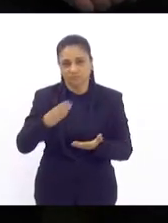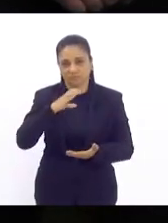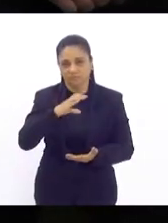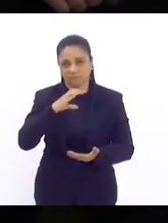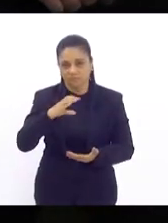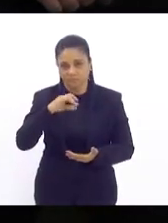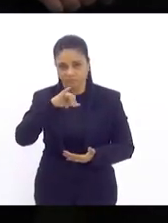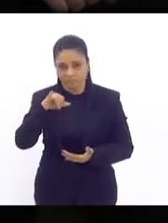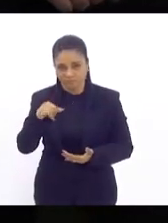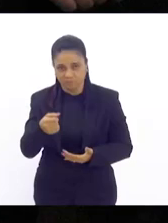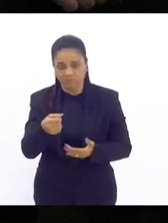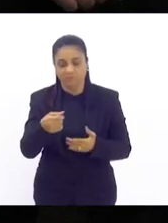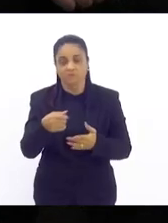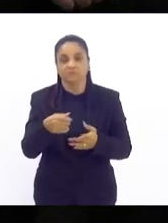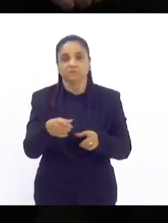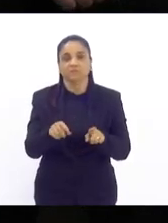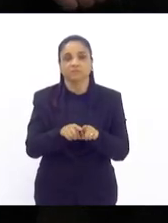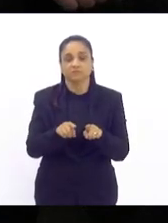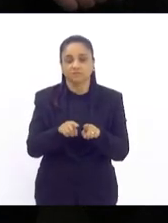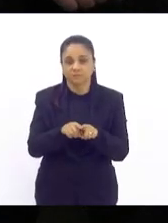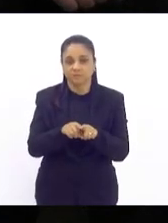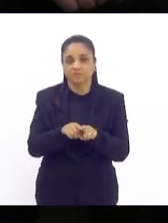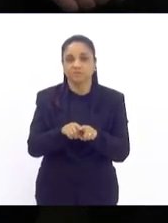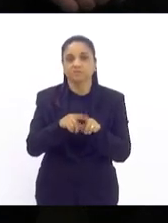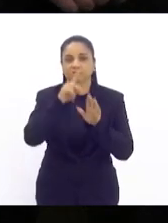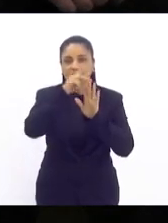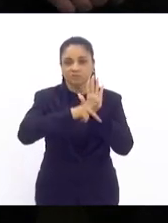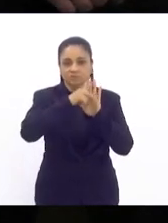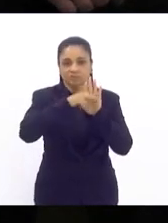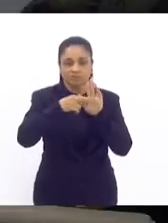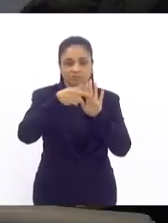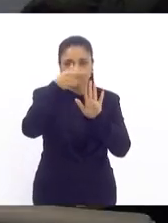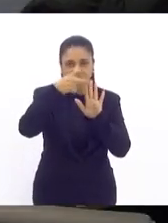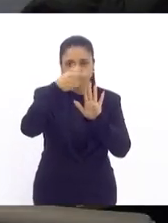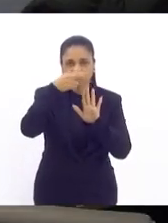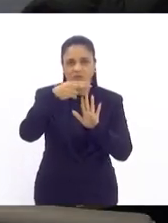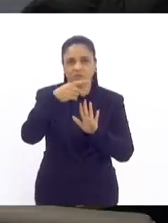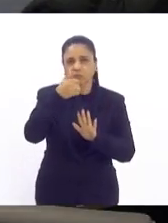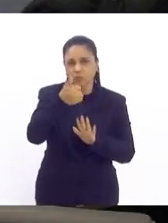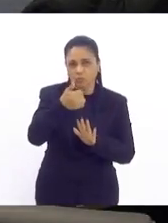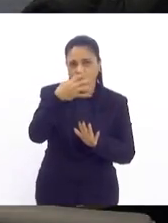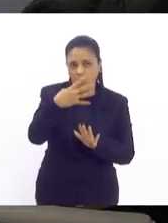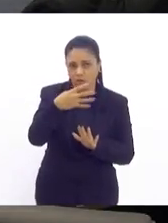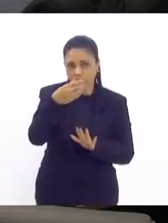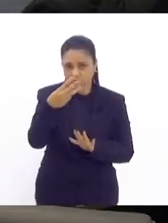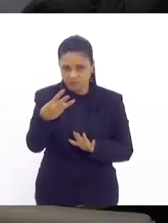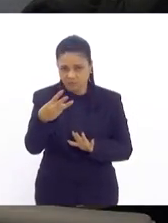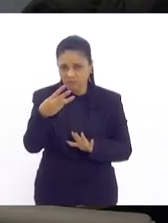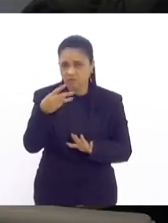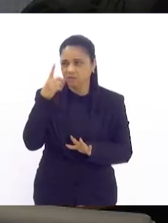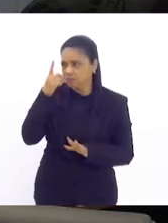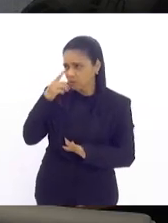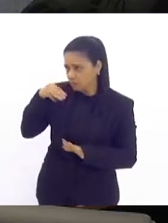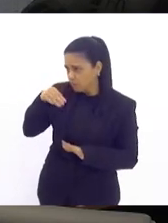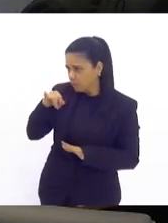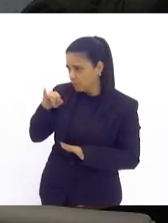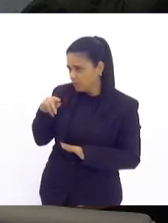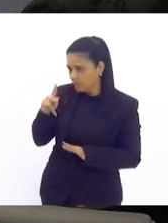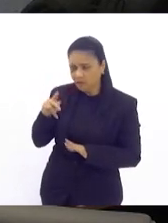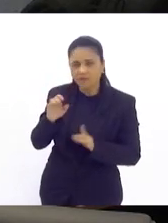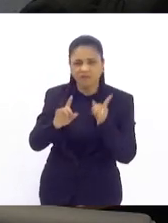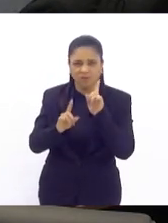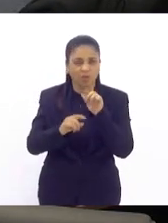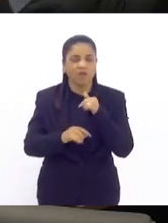e nesse sentido também tem o projeto de resolução é um quatro três Deputado minc 143 não 49